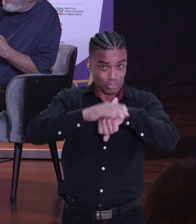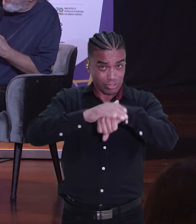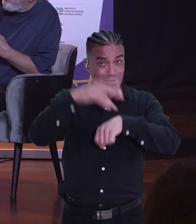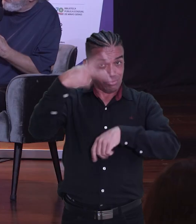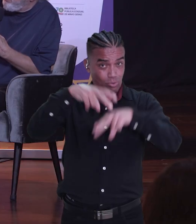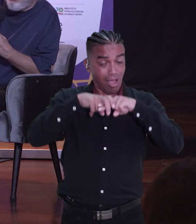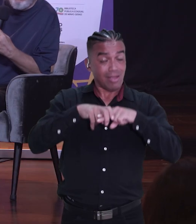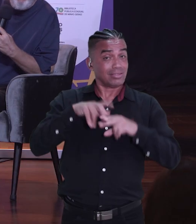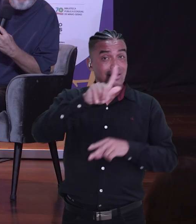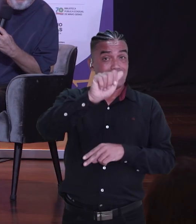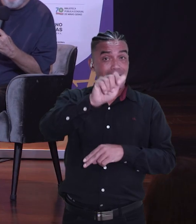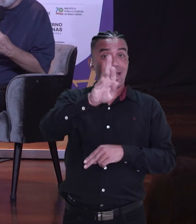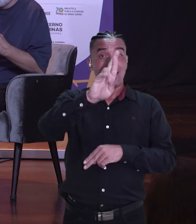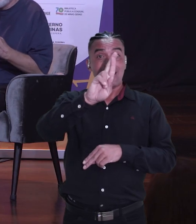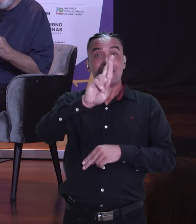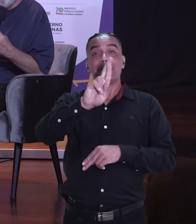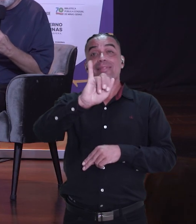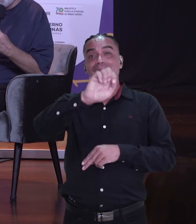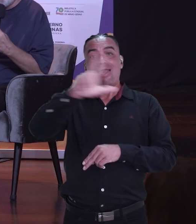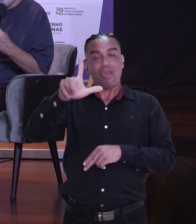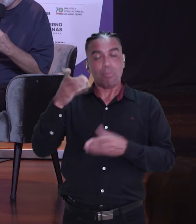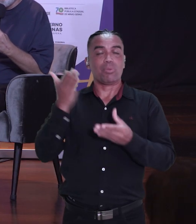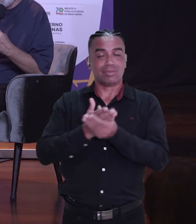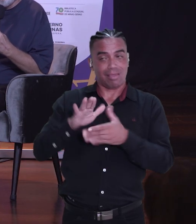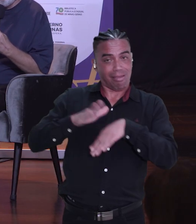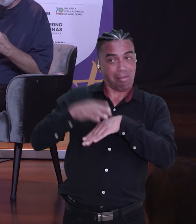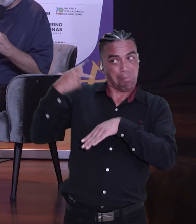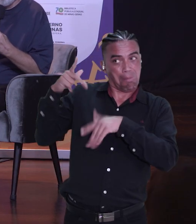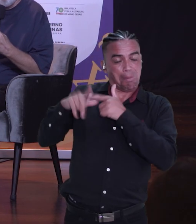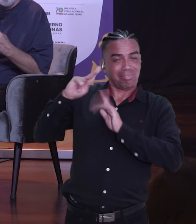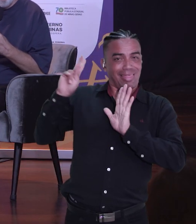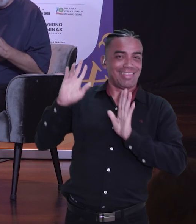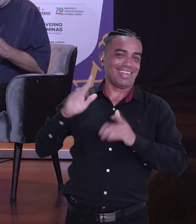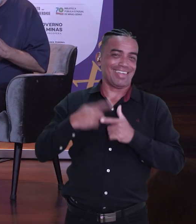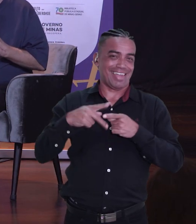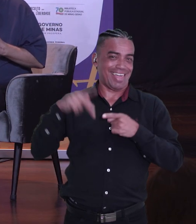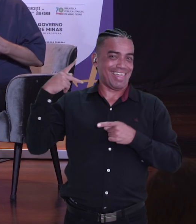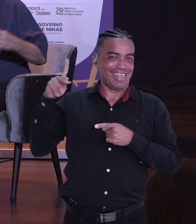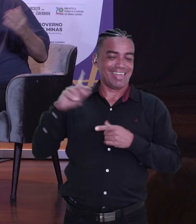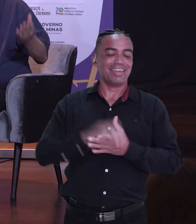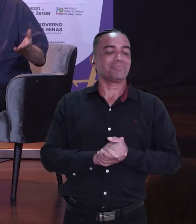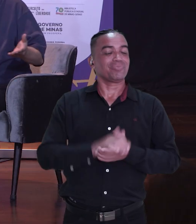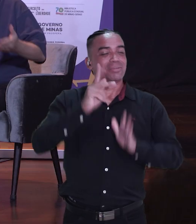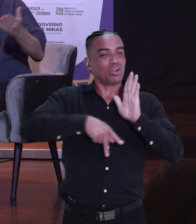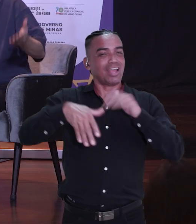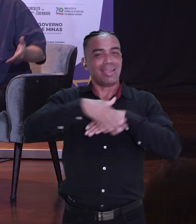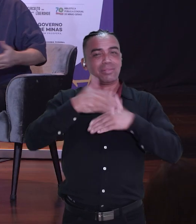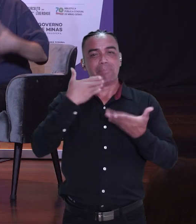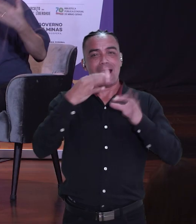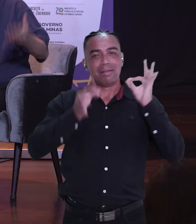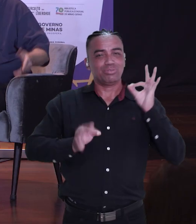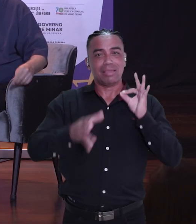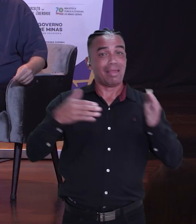favor, Gabriel, eu dou o telefone dele, pode processar, fica numa boa. Bem, o projeto Sempre um Papo continua até o final